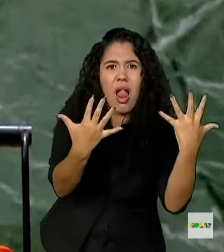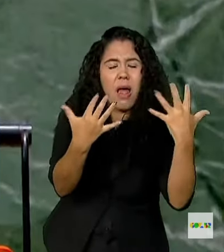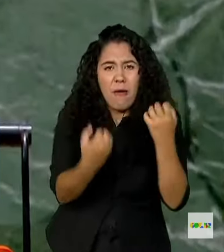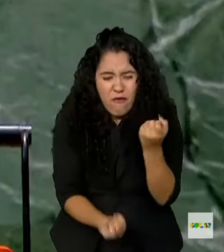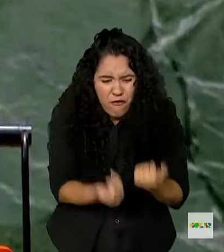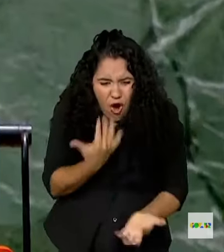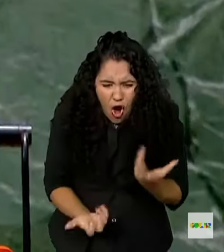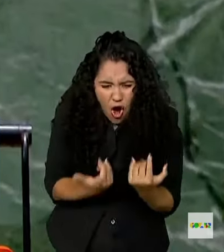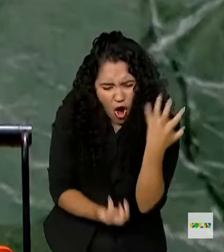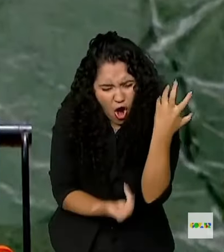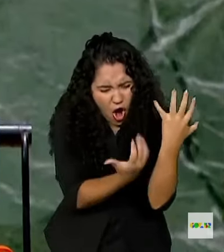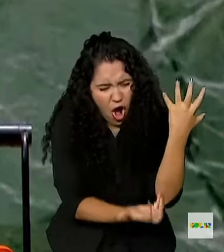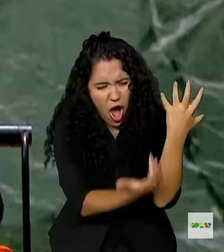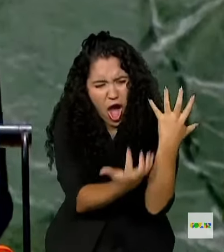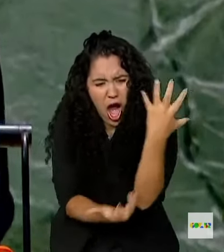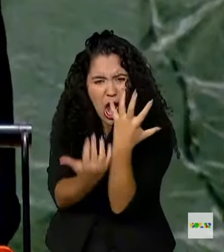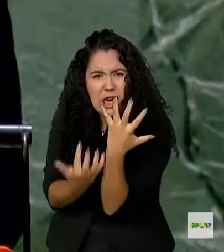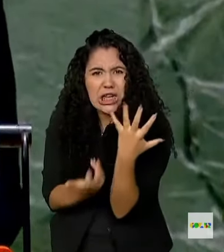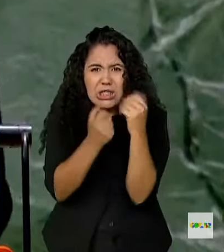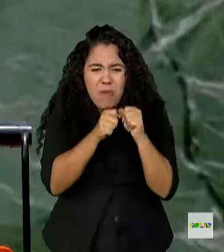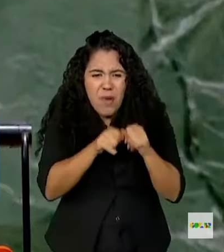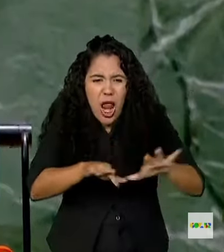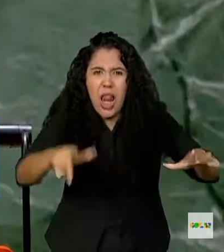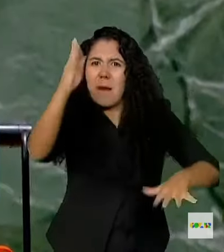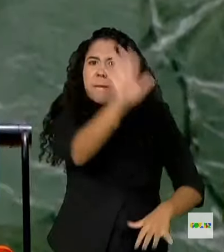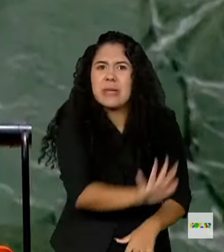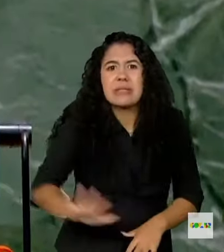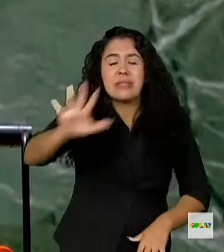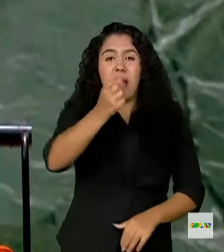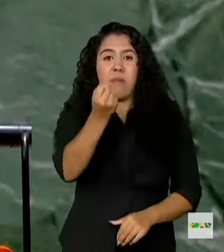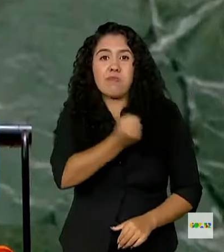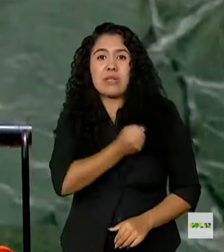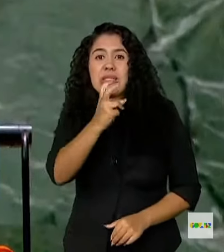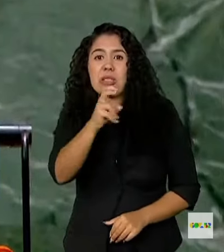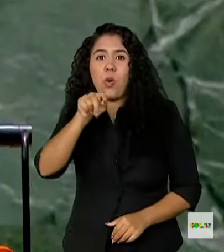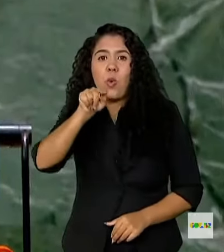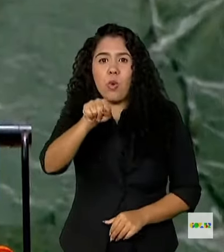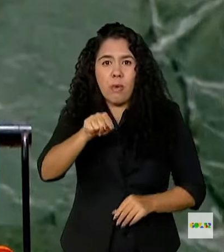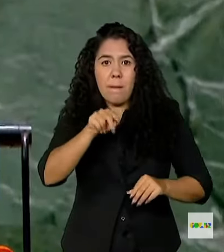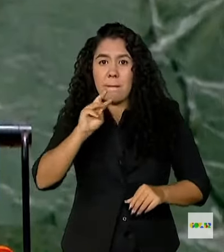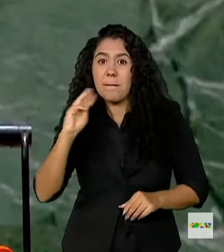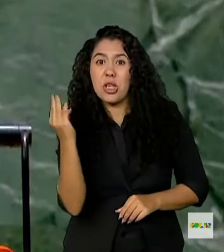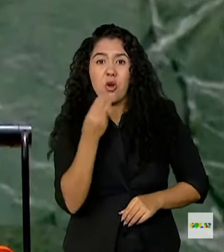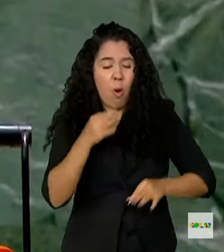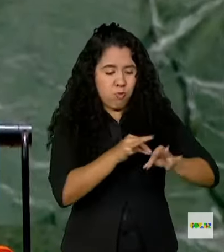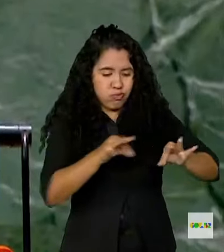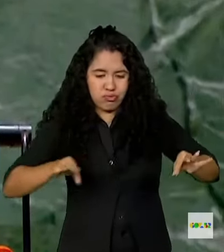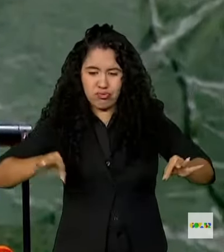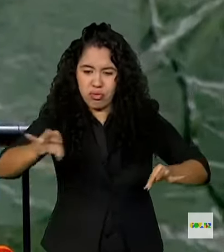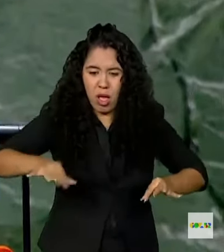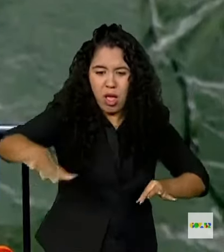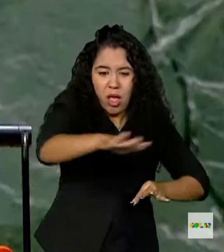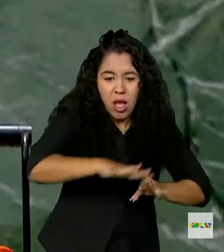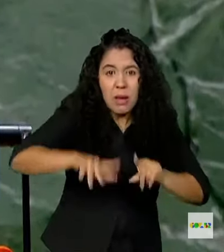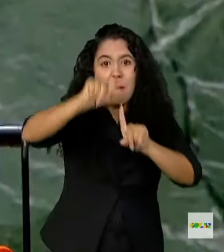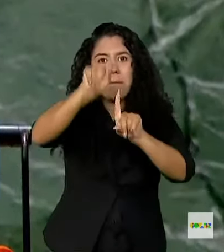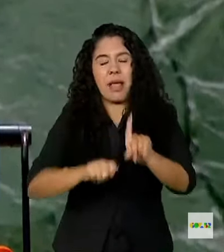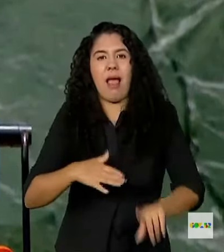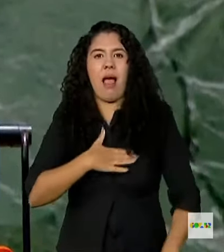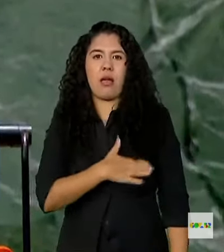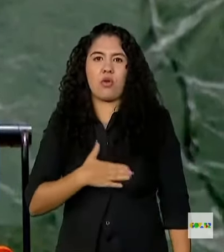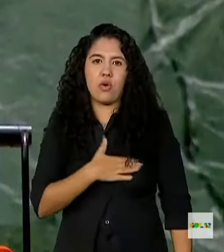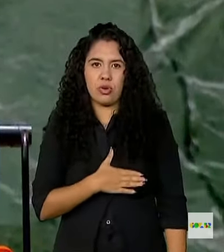já devoraram 5 milhões de hectares apenas no mês de agosto. O meu governo não